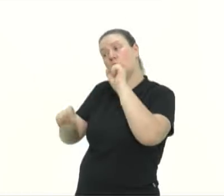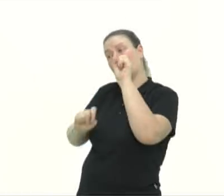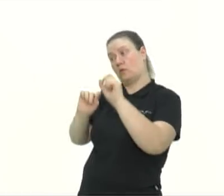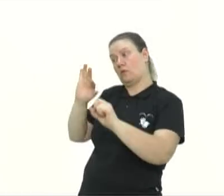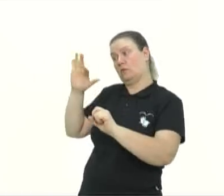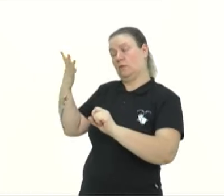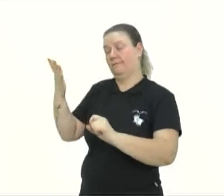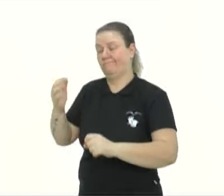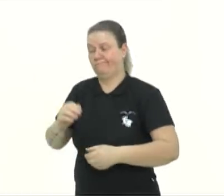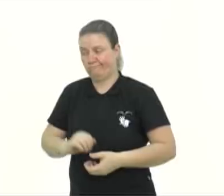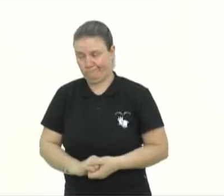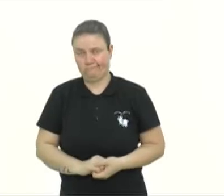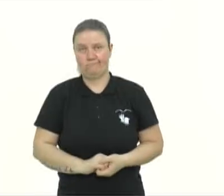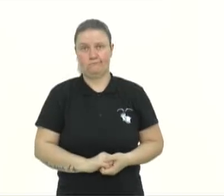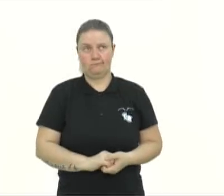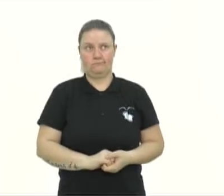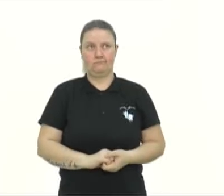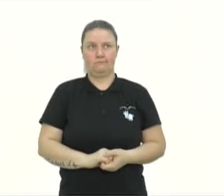acontece.